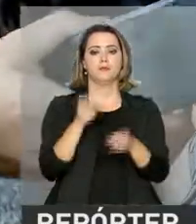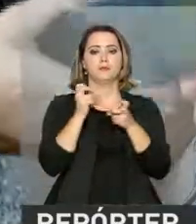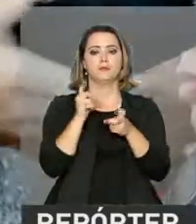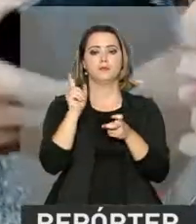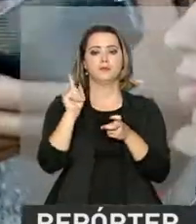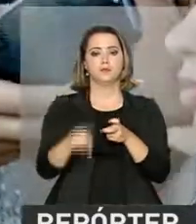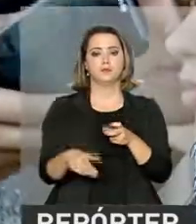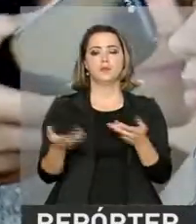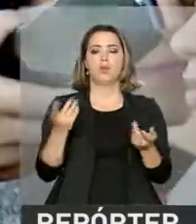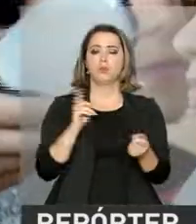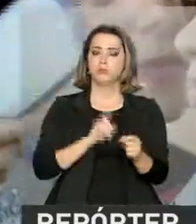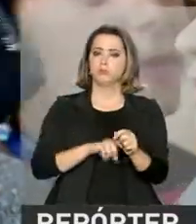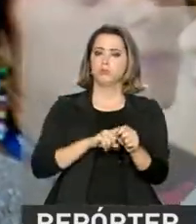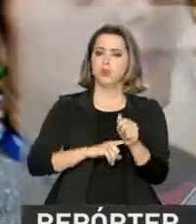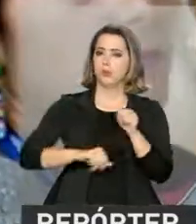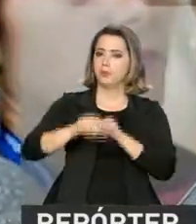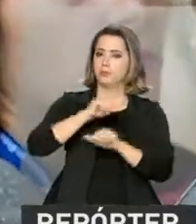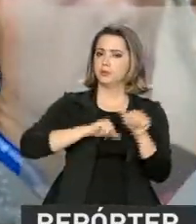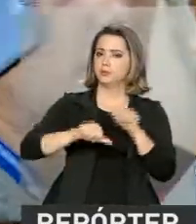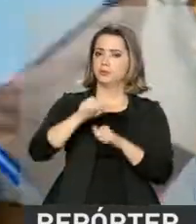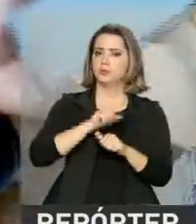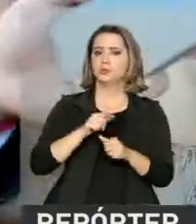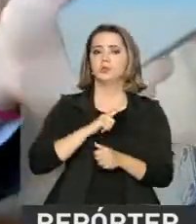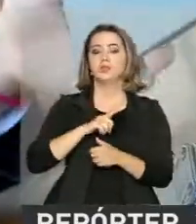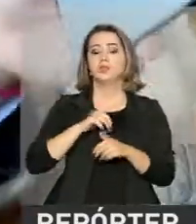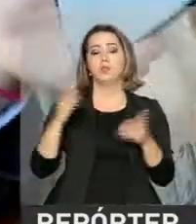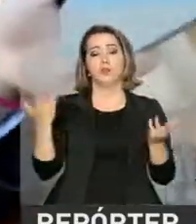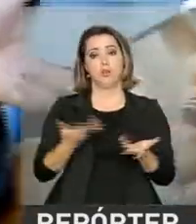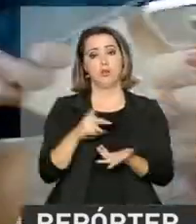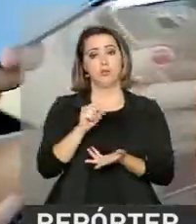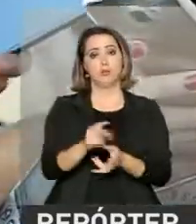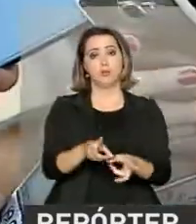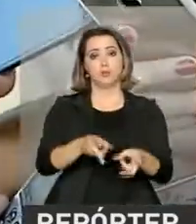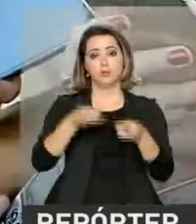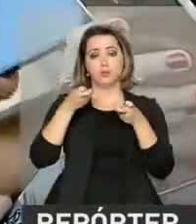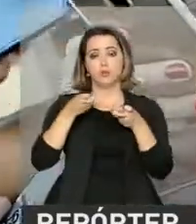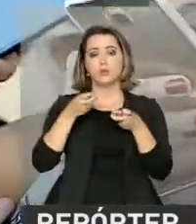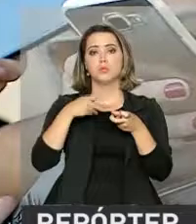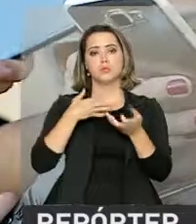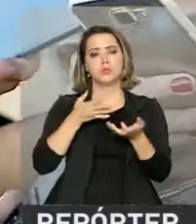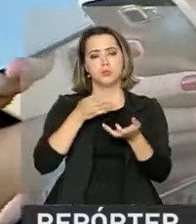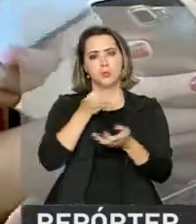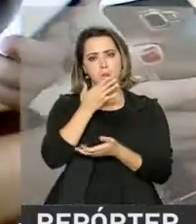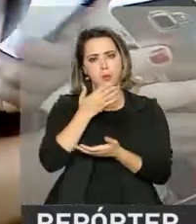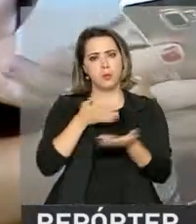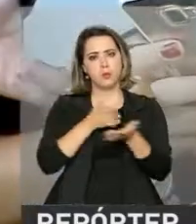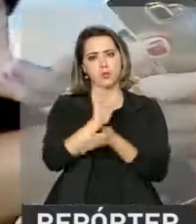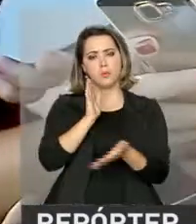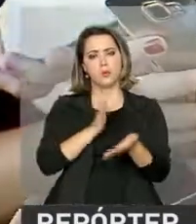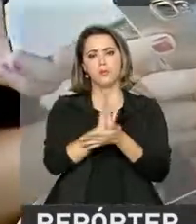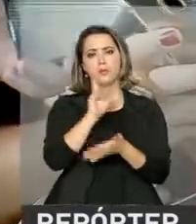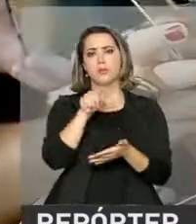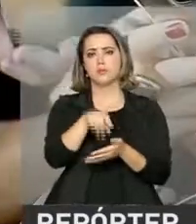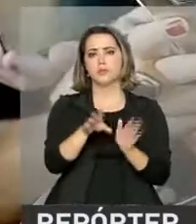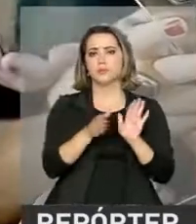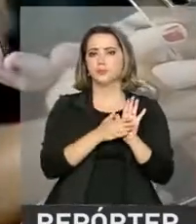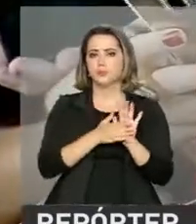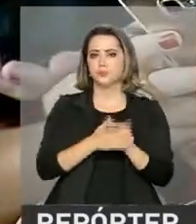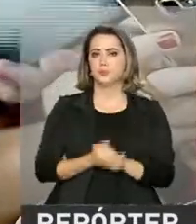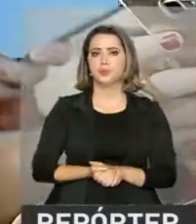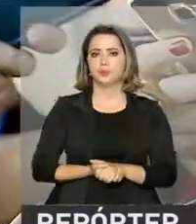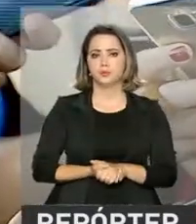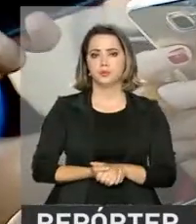o ambiente modificou bastante. Há realmente agora uma expectativa muito favorável para a aprovação da reforma da